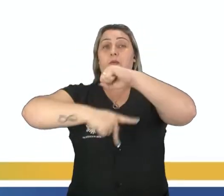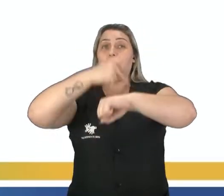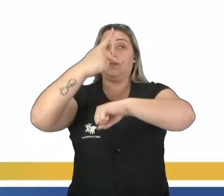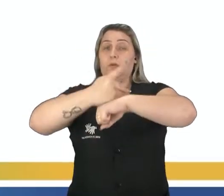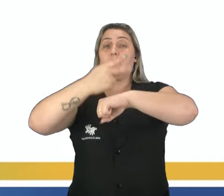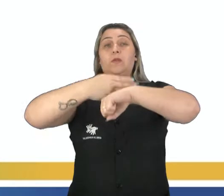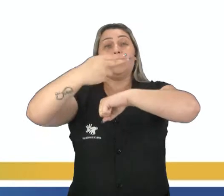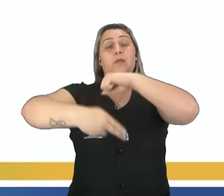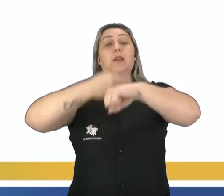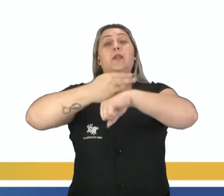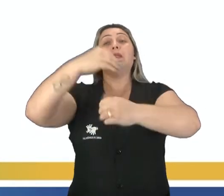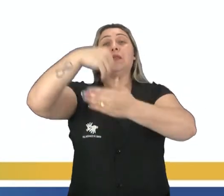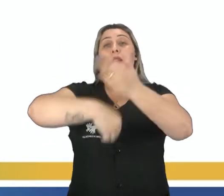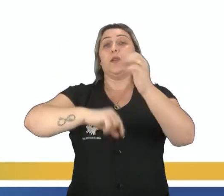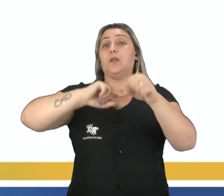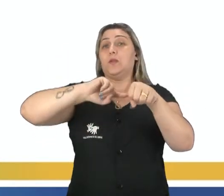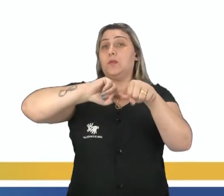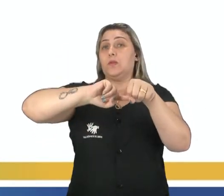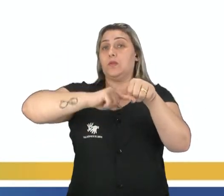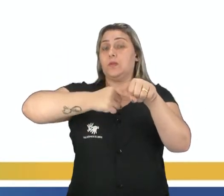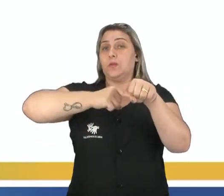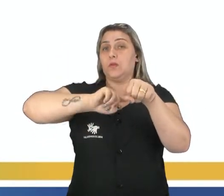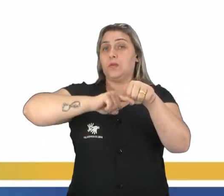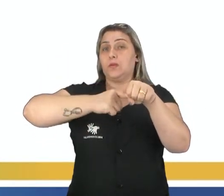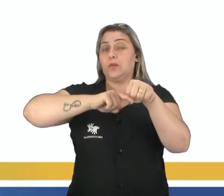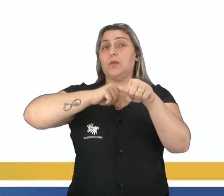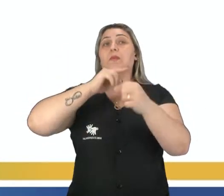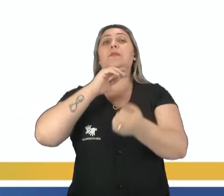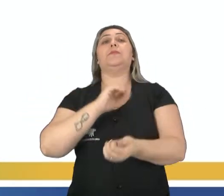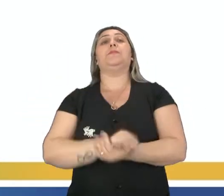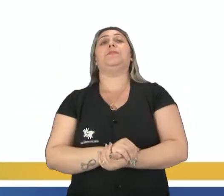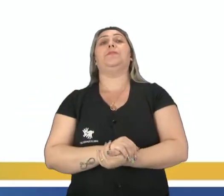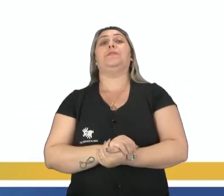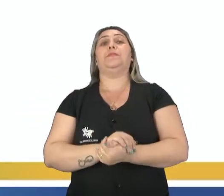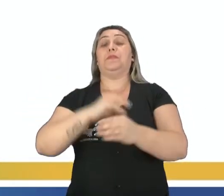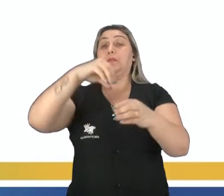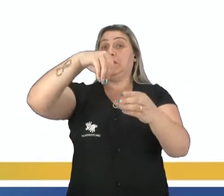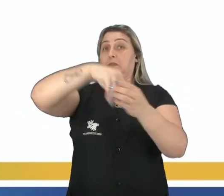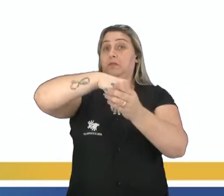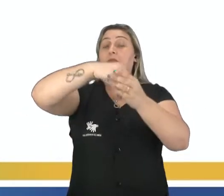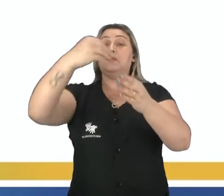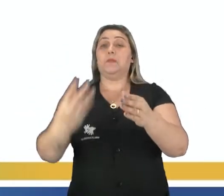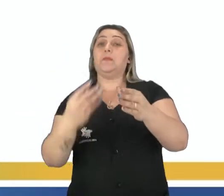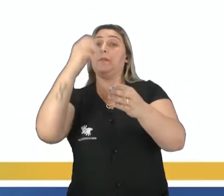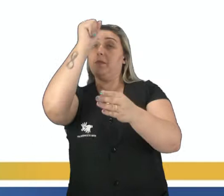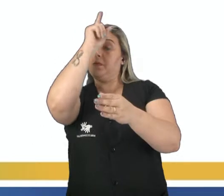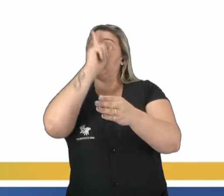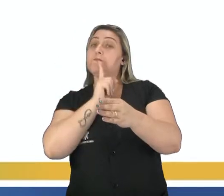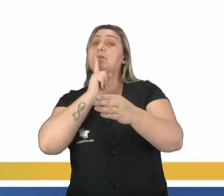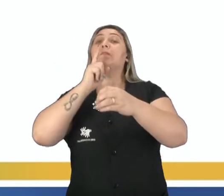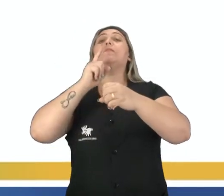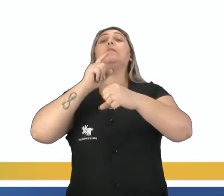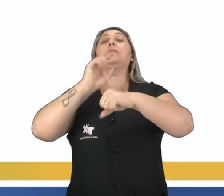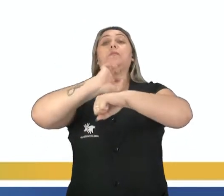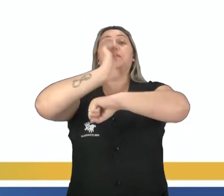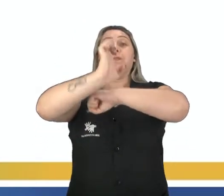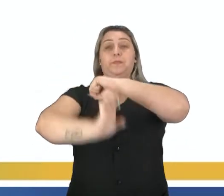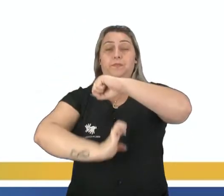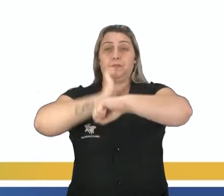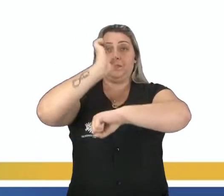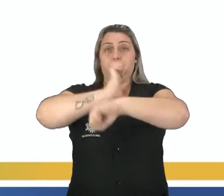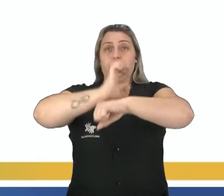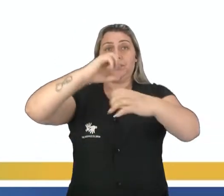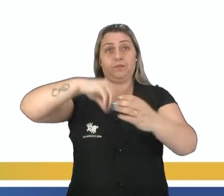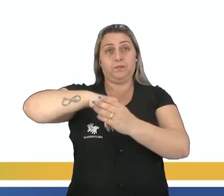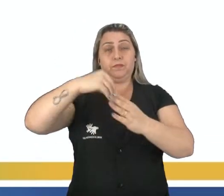no núcleo, essa parte mais de dentro do átomo. E essa esfera amarela, que são os elétrons, está na parte mais de